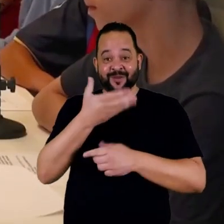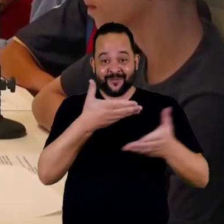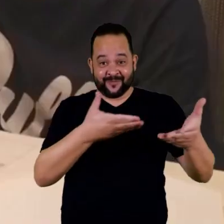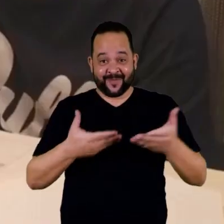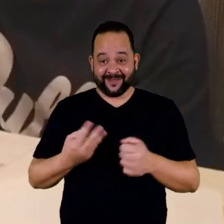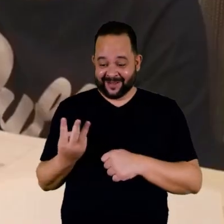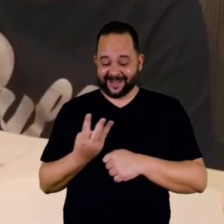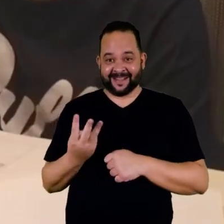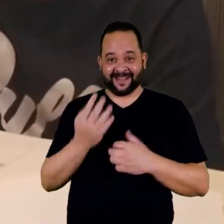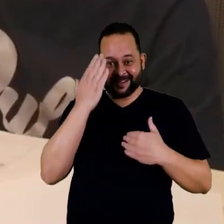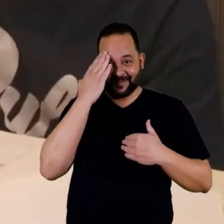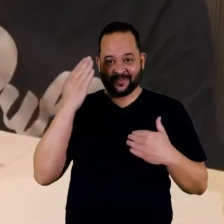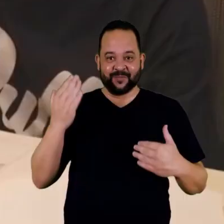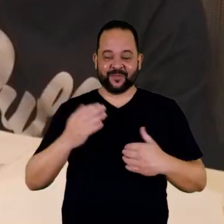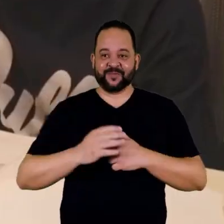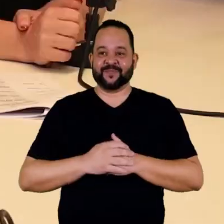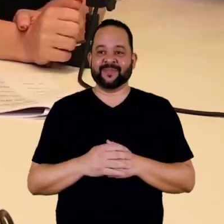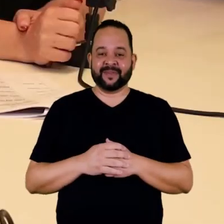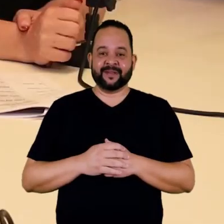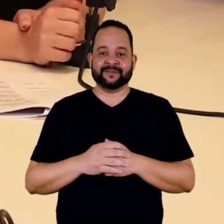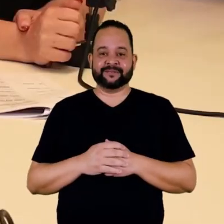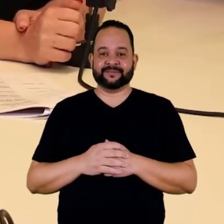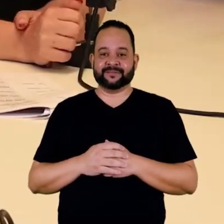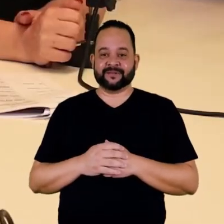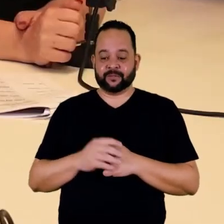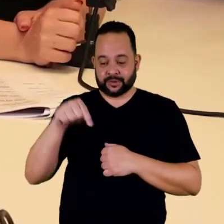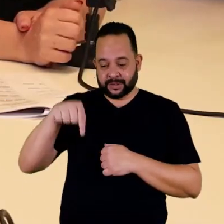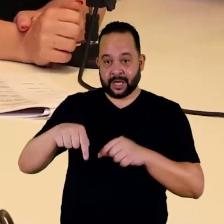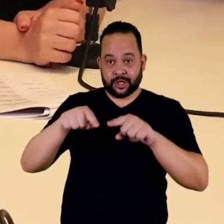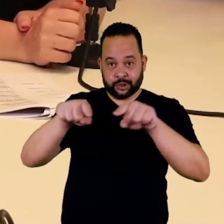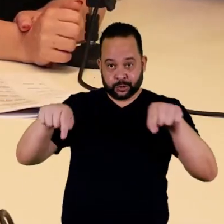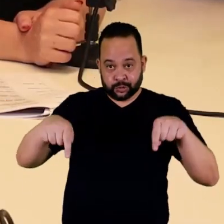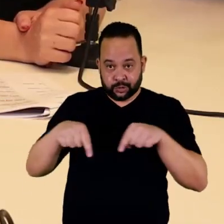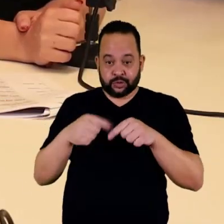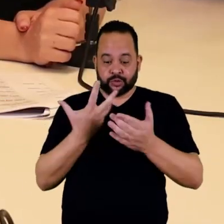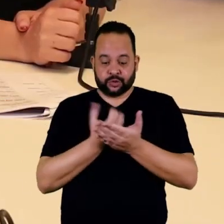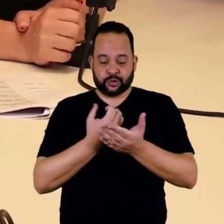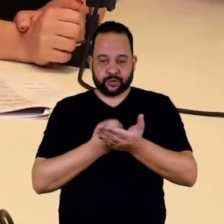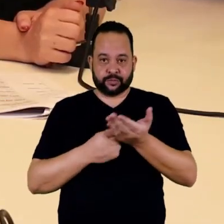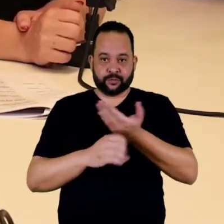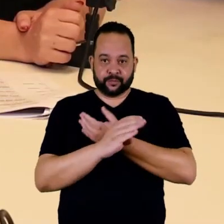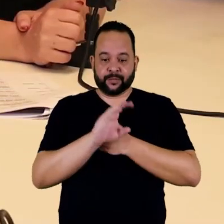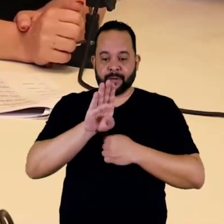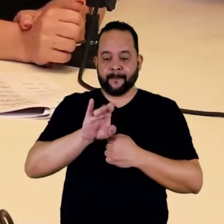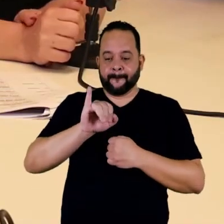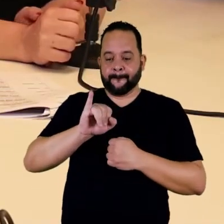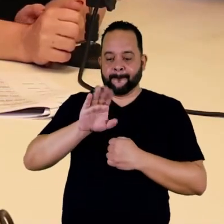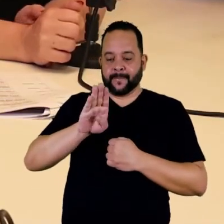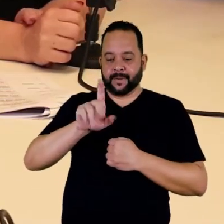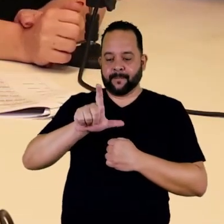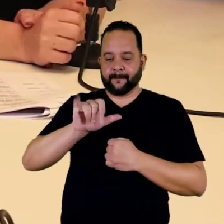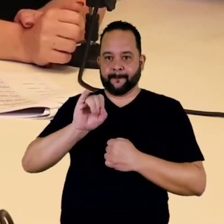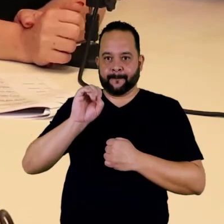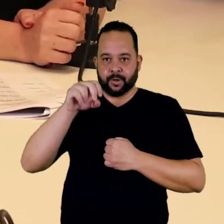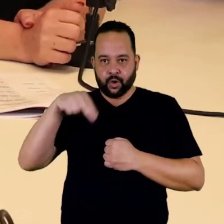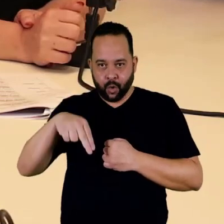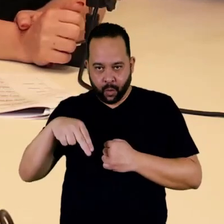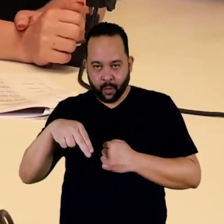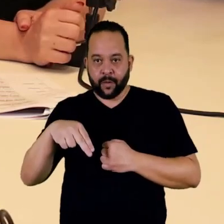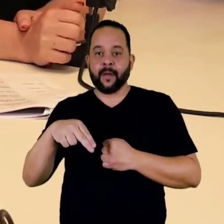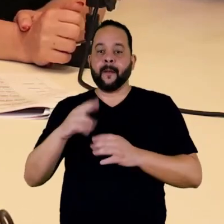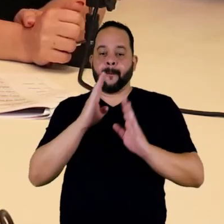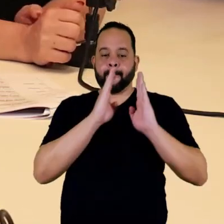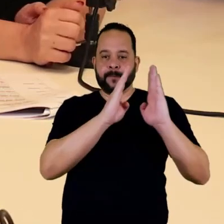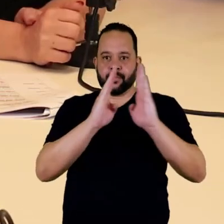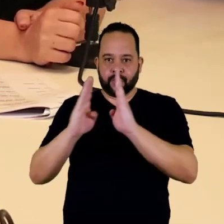bem-vindos obrigada Oi nós estamos no estúdio de Podcast da biblion a Biblioteca digital gratuita